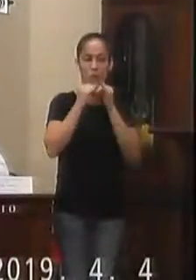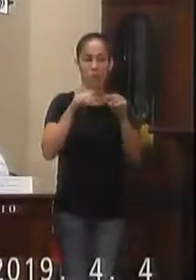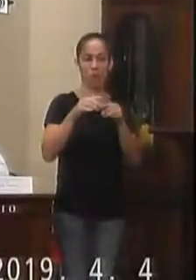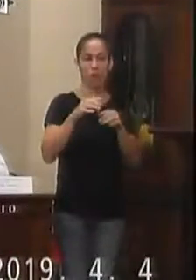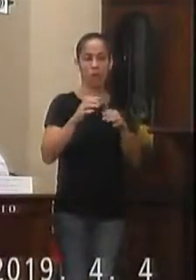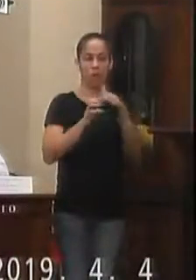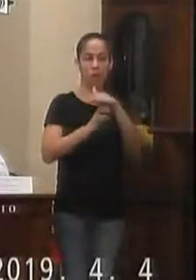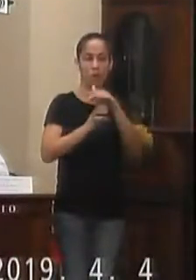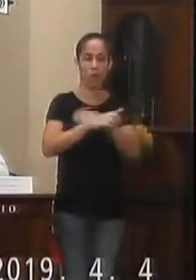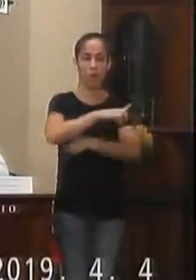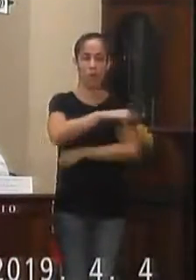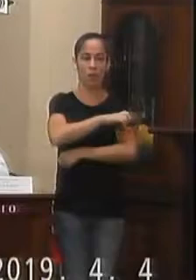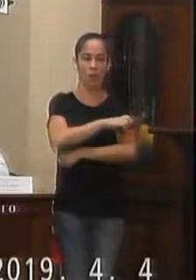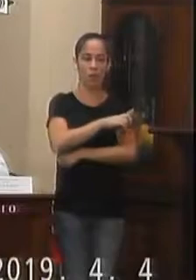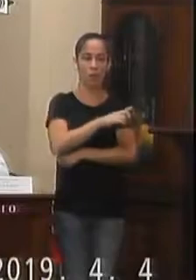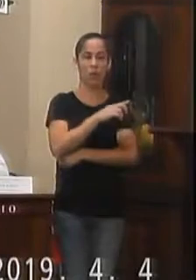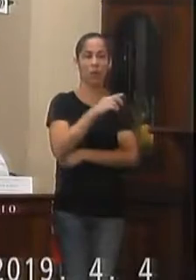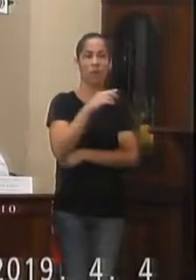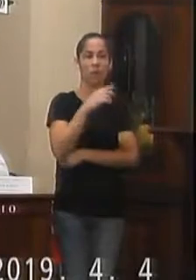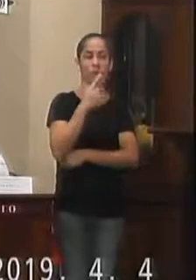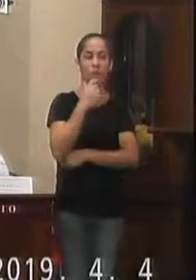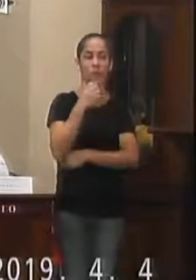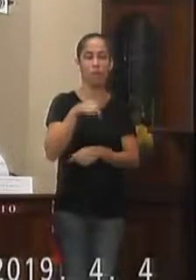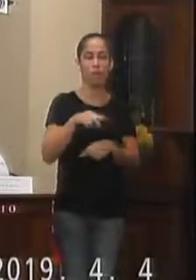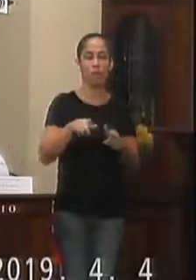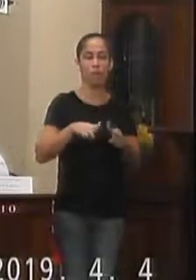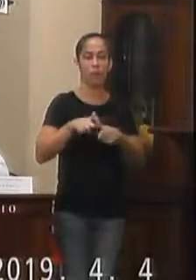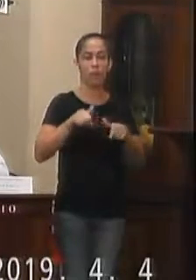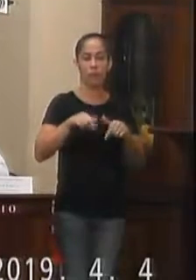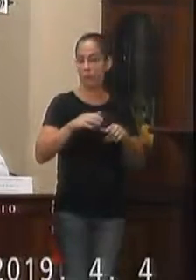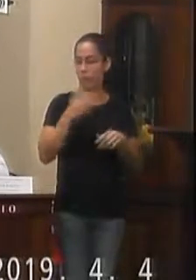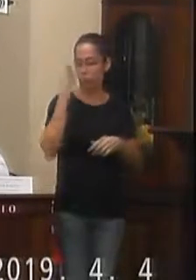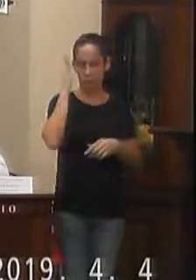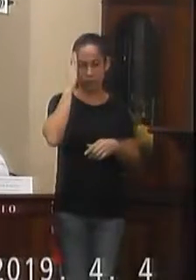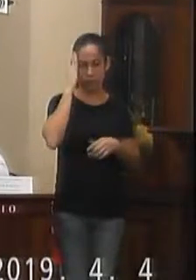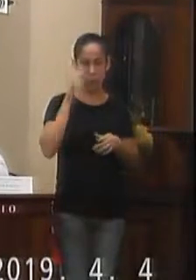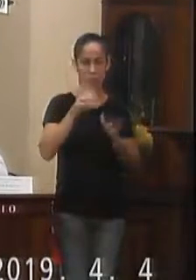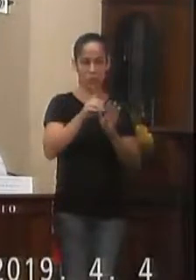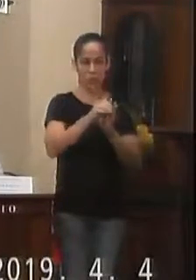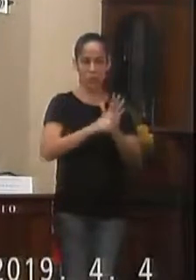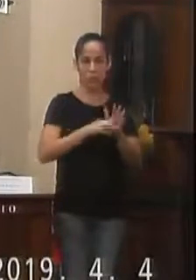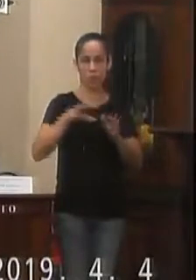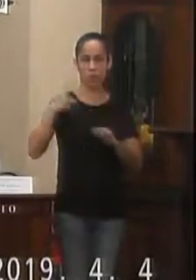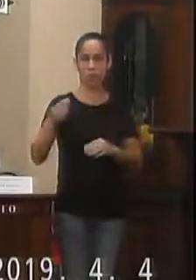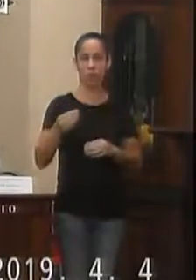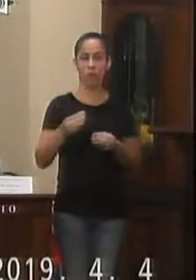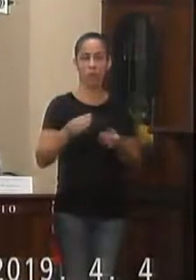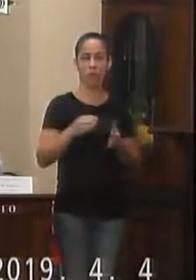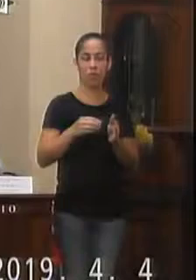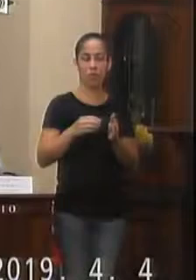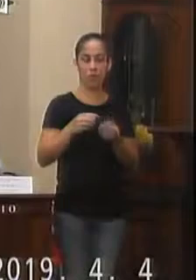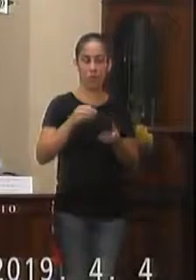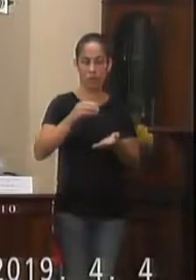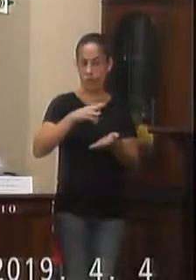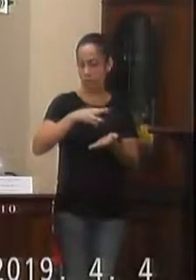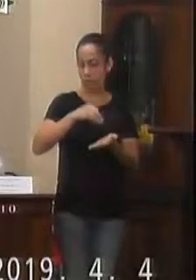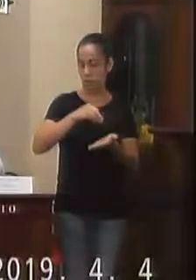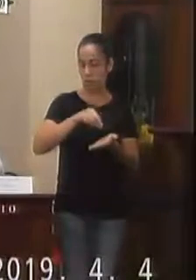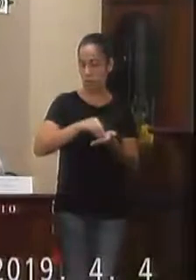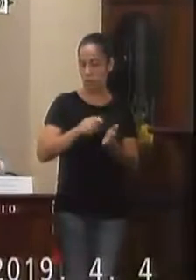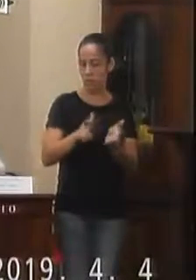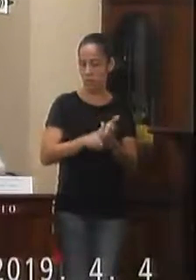Cruz Vermelha do Brasil, prestadora de serviços públicos, que tome ciência deste documento e todo o conteúdo anexado. A